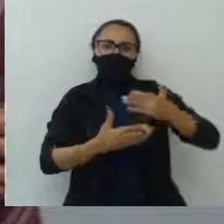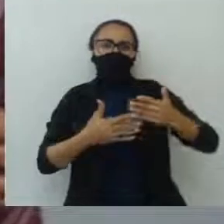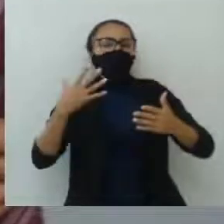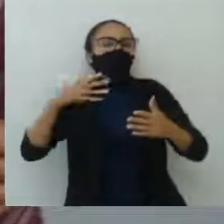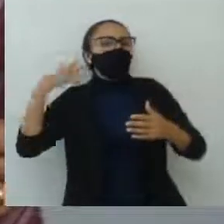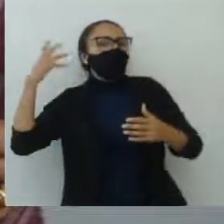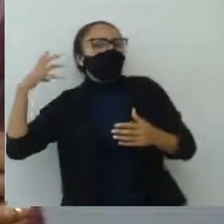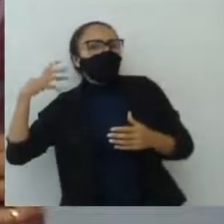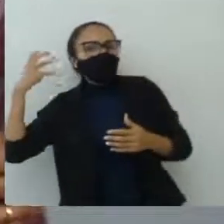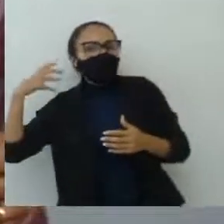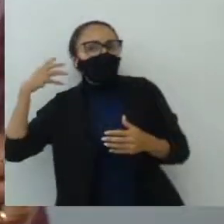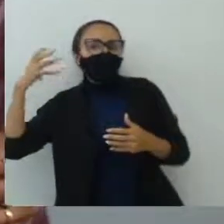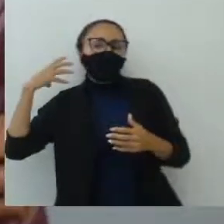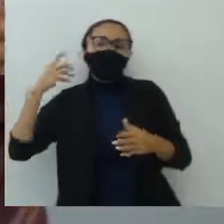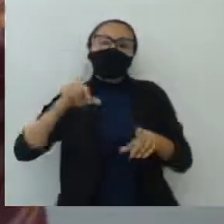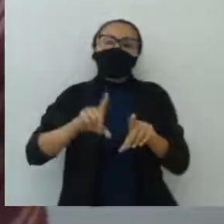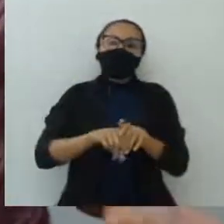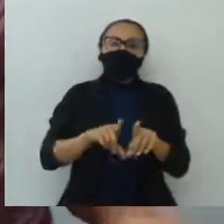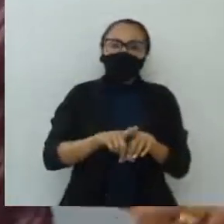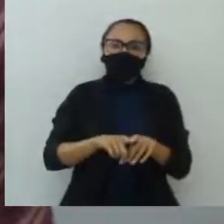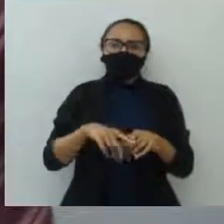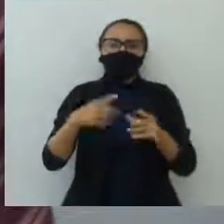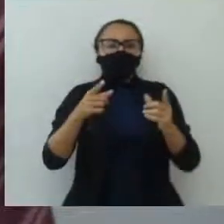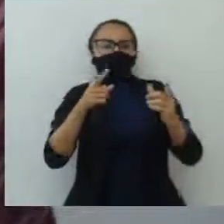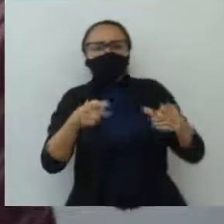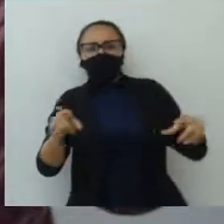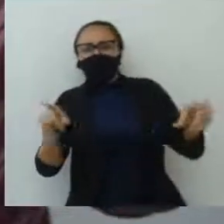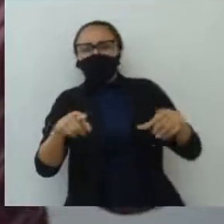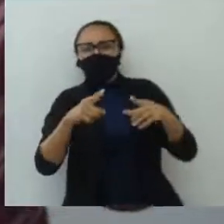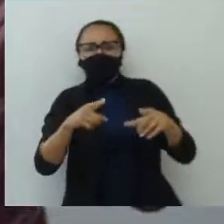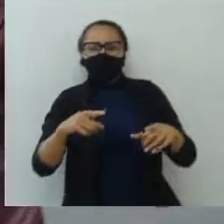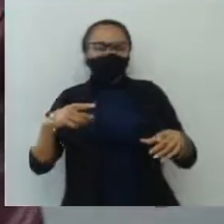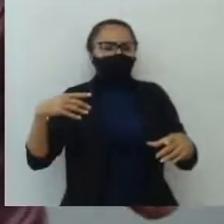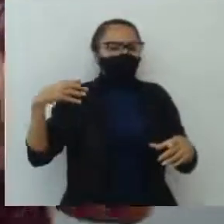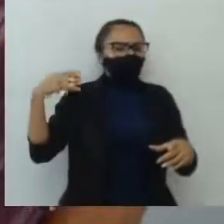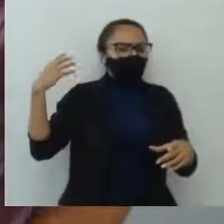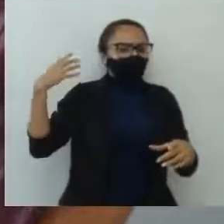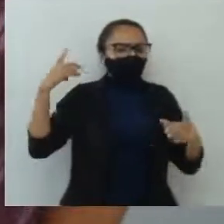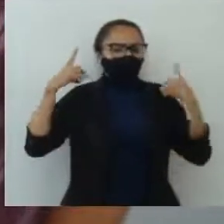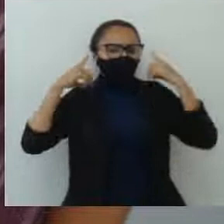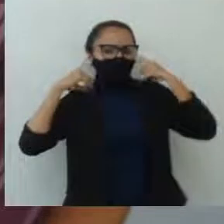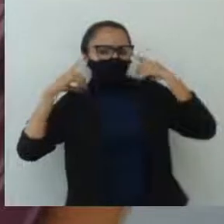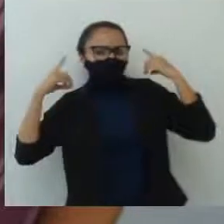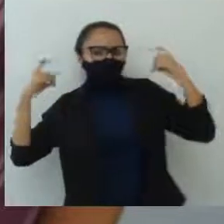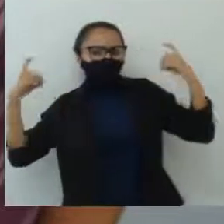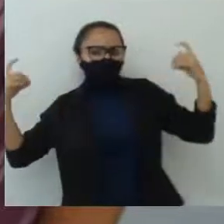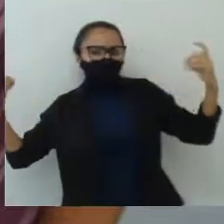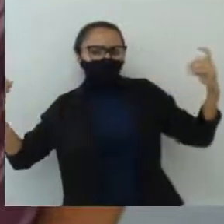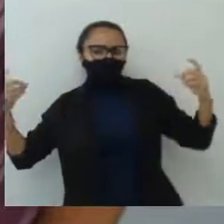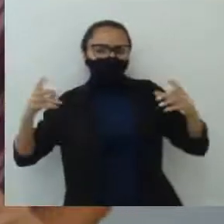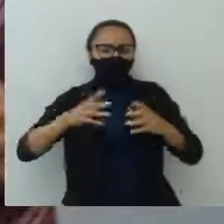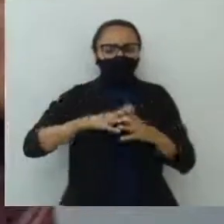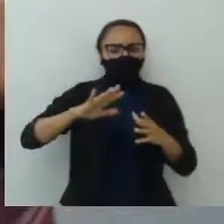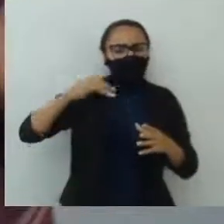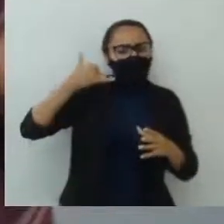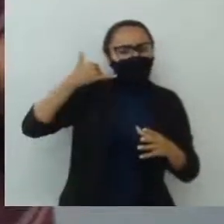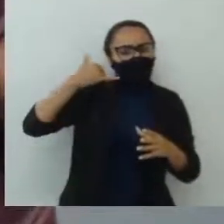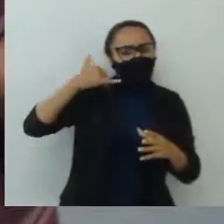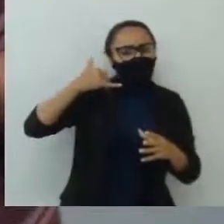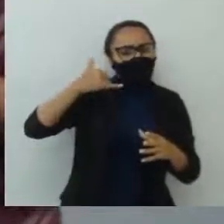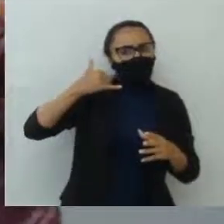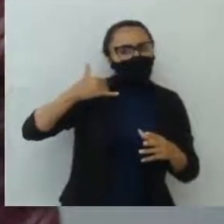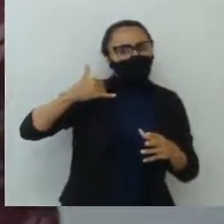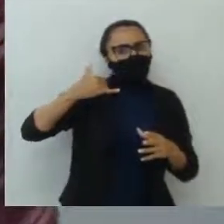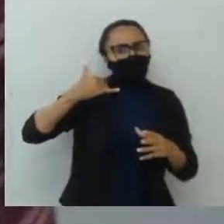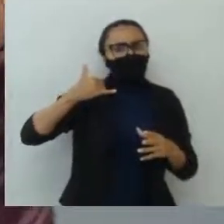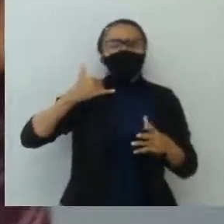seja, são o uso de sons, seja uma música, um ruído, uma porta que fecha, um celular que toca na cena. Esses